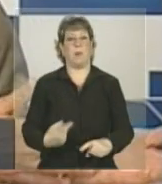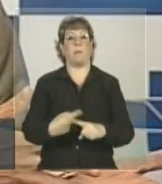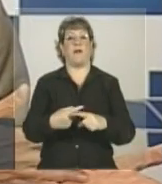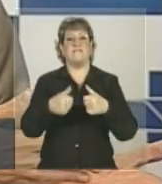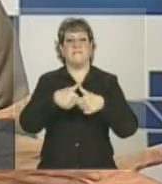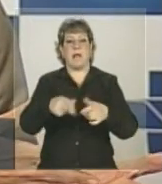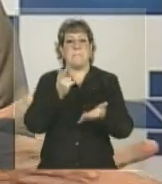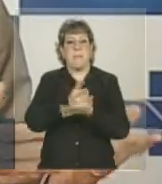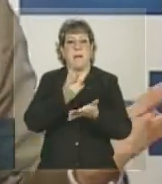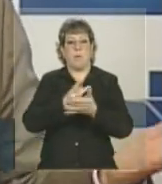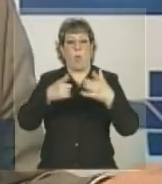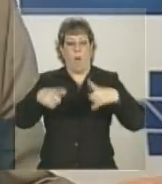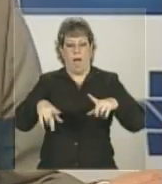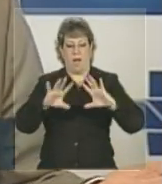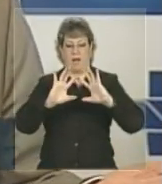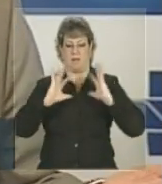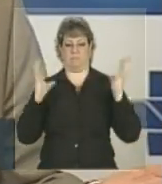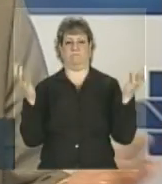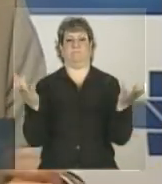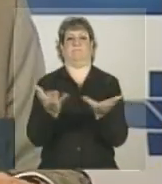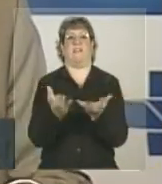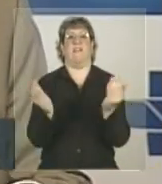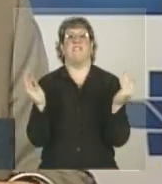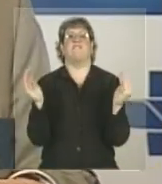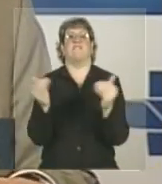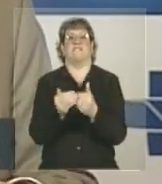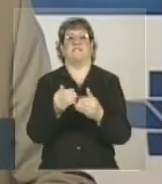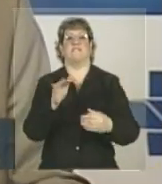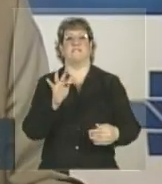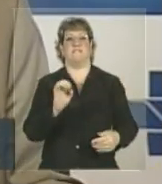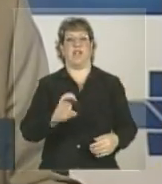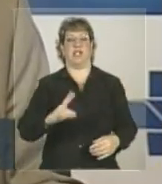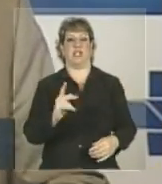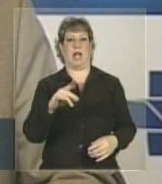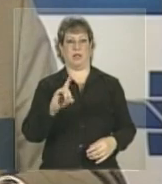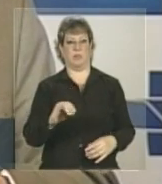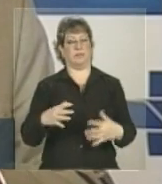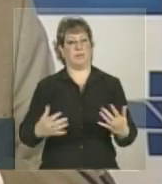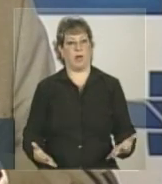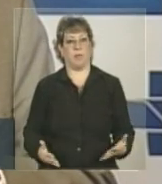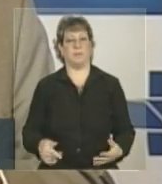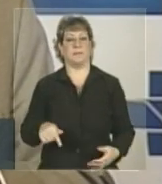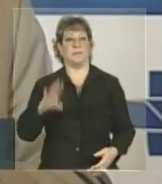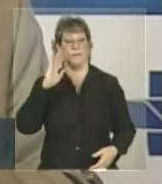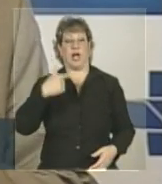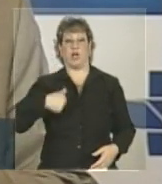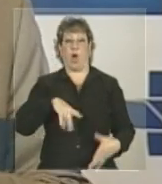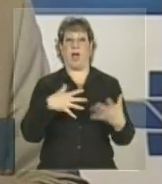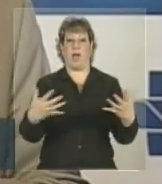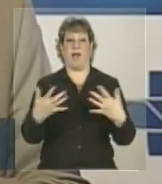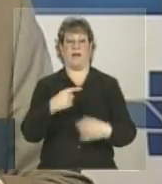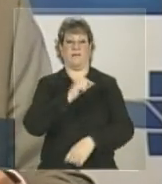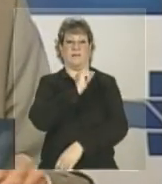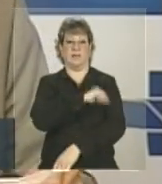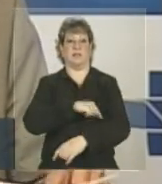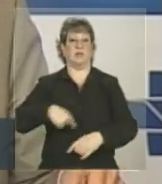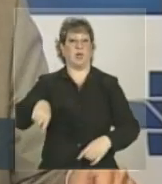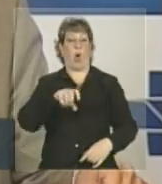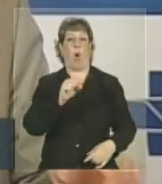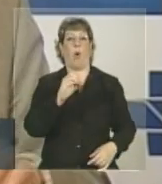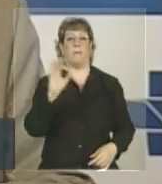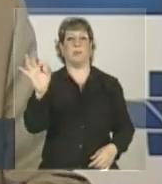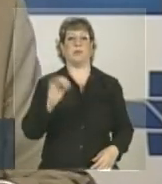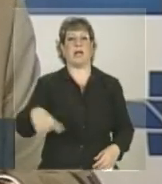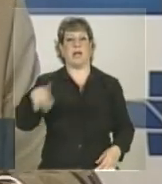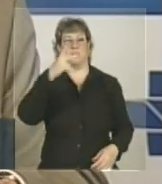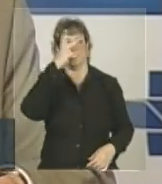população, vamos dizer assim, que não é confinada. Né? A meta é vacinar pelo menos 80% desse público-alvo, que dá aí em